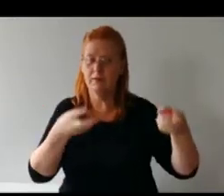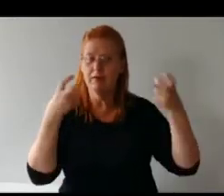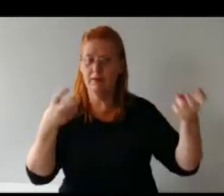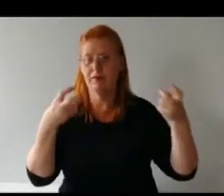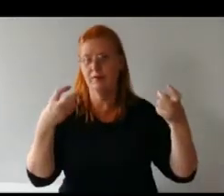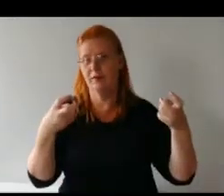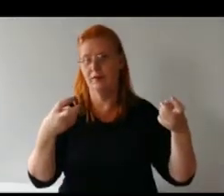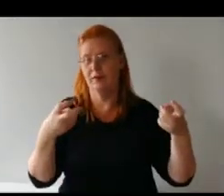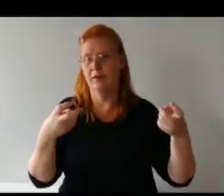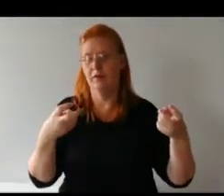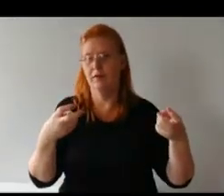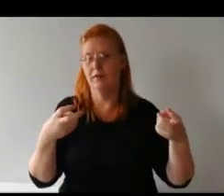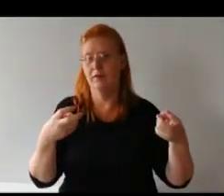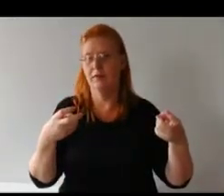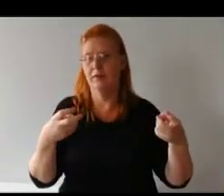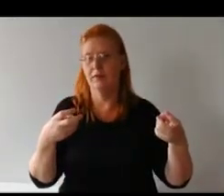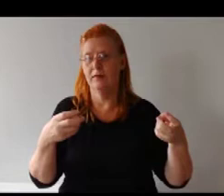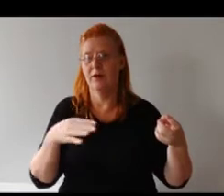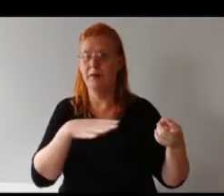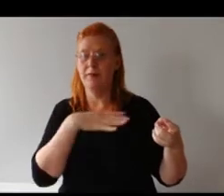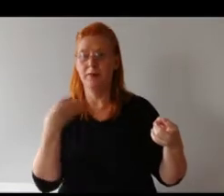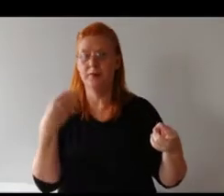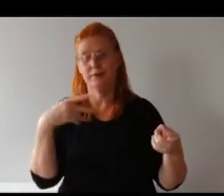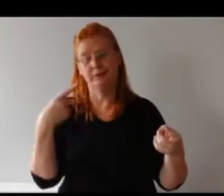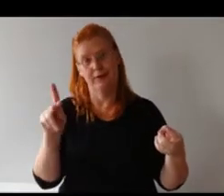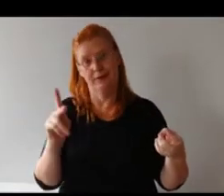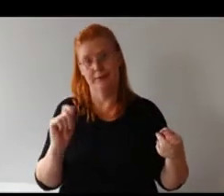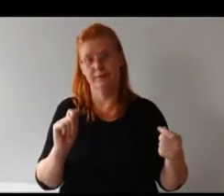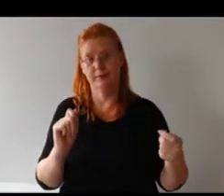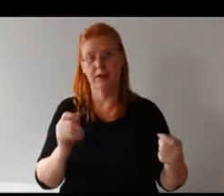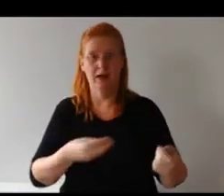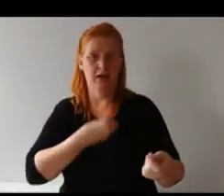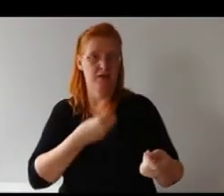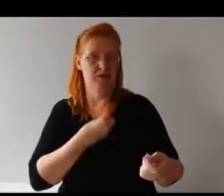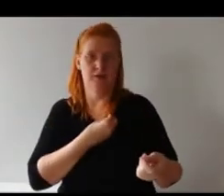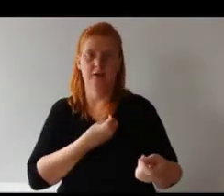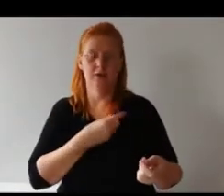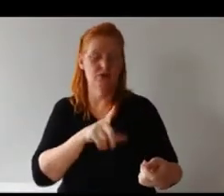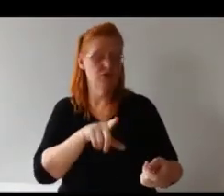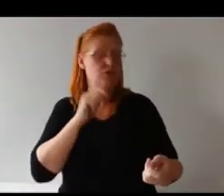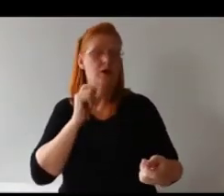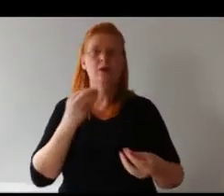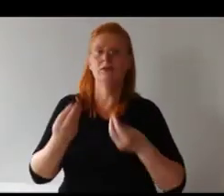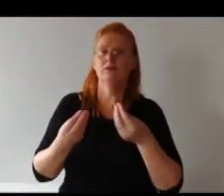de morte que ele teve, foi que a vida que escolhemos não precisa